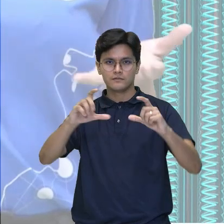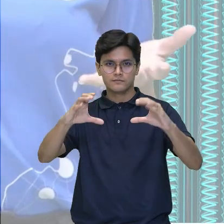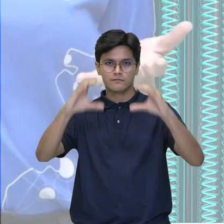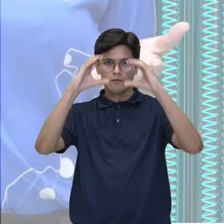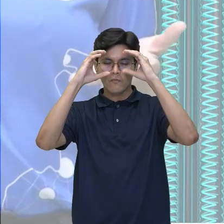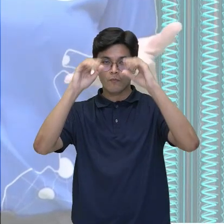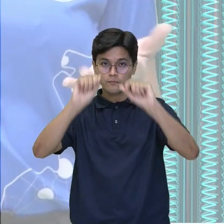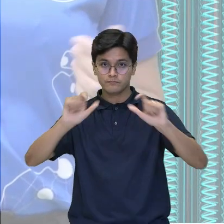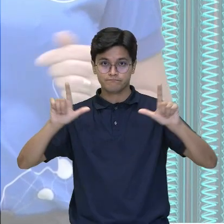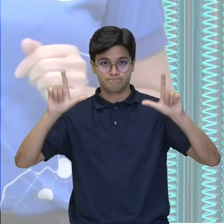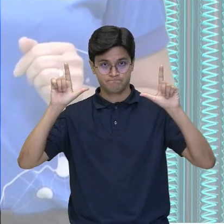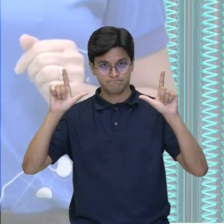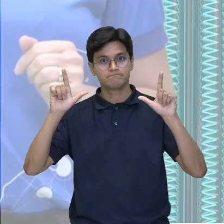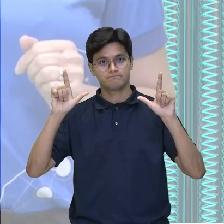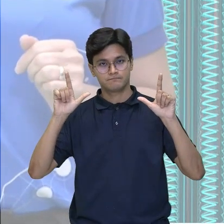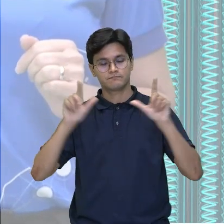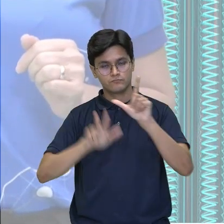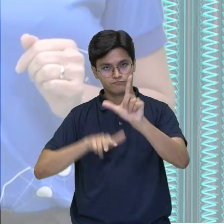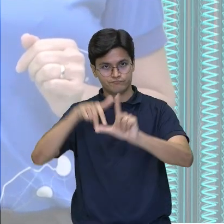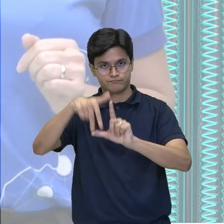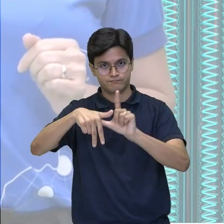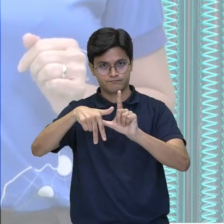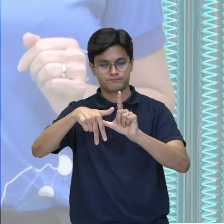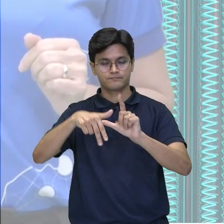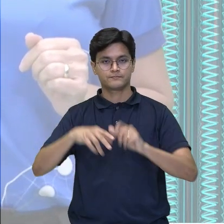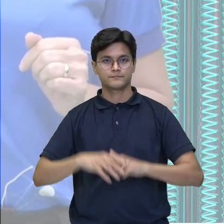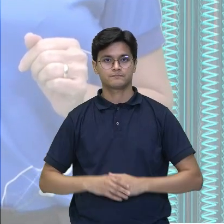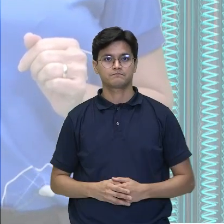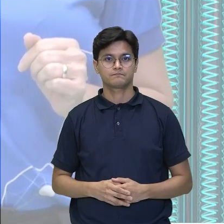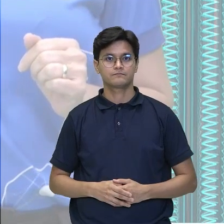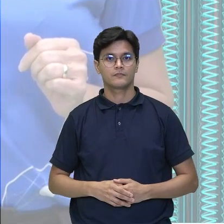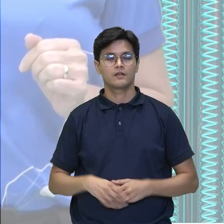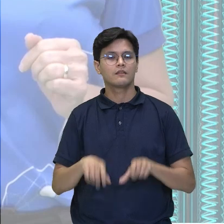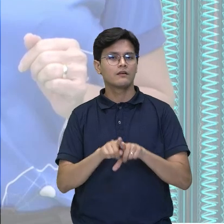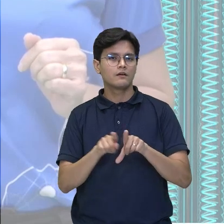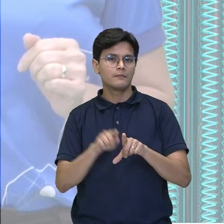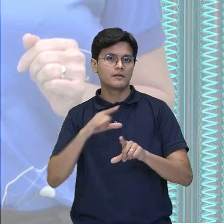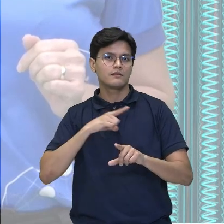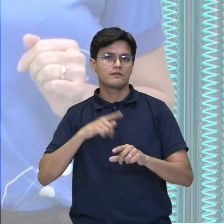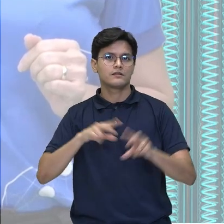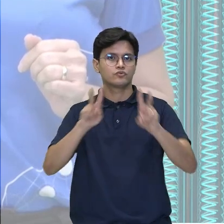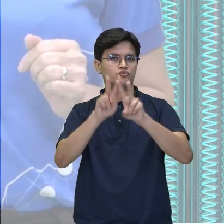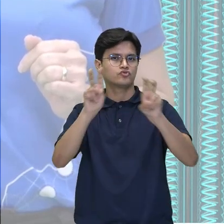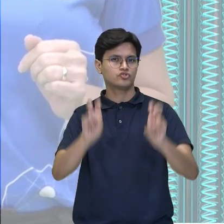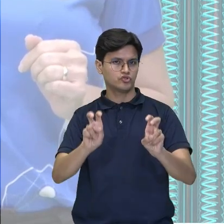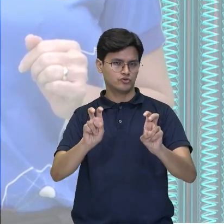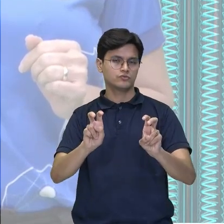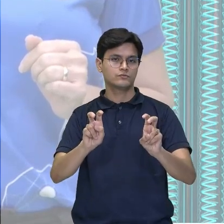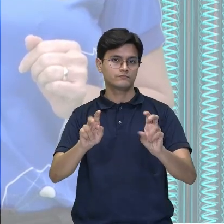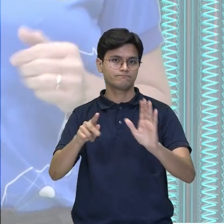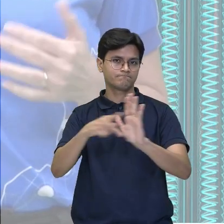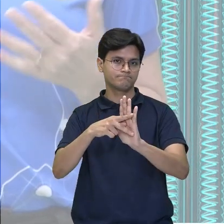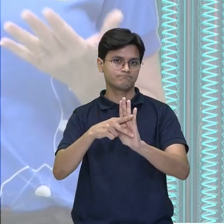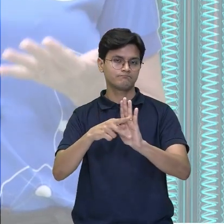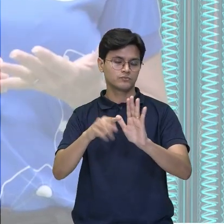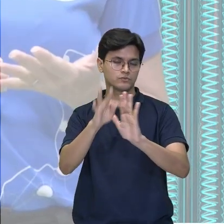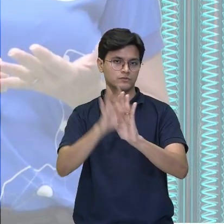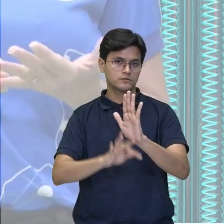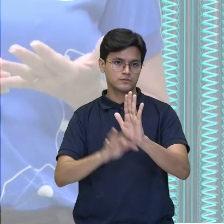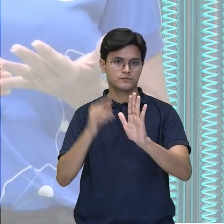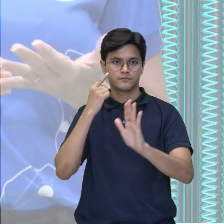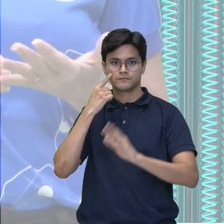virtual, que é do metaverso. E aqui você tem um título do texto. O título do texto diz o seguinte: What's